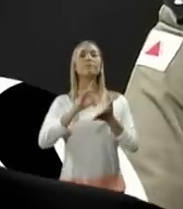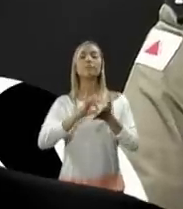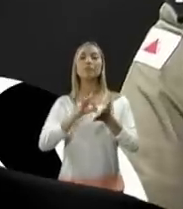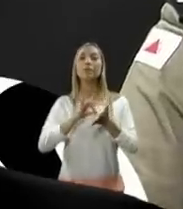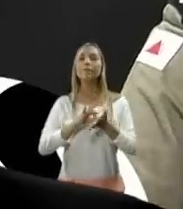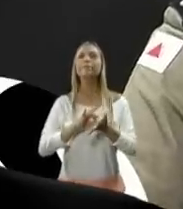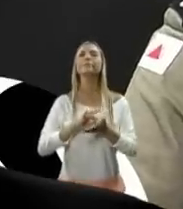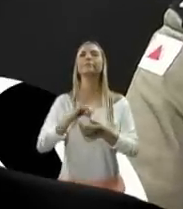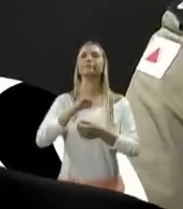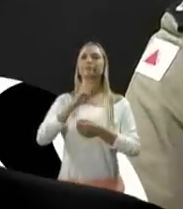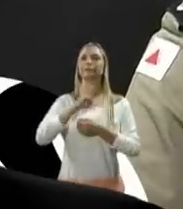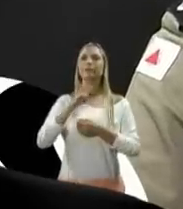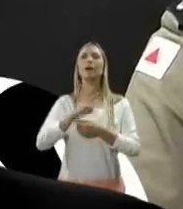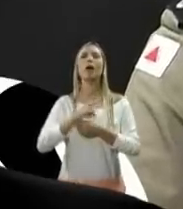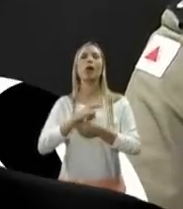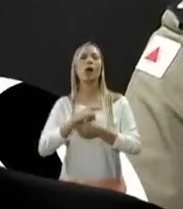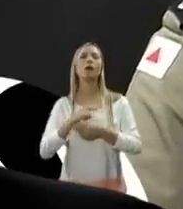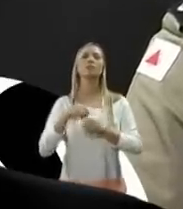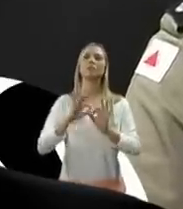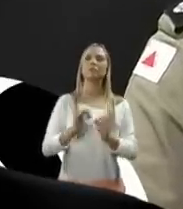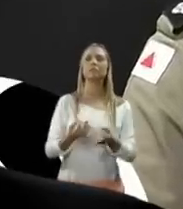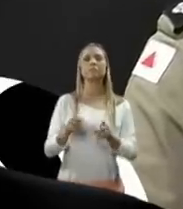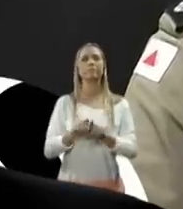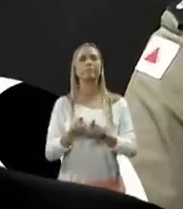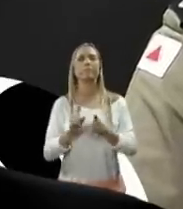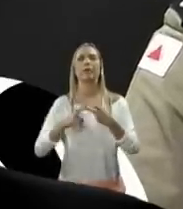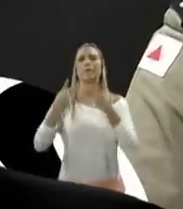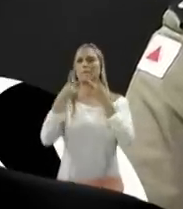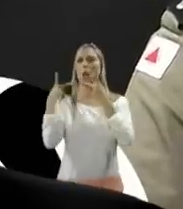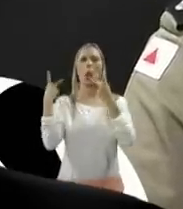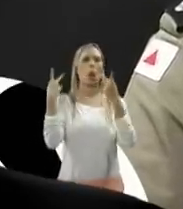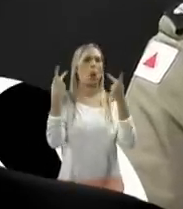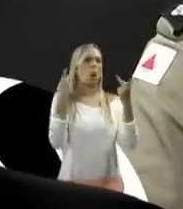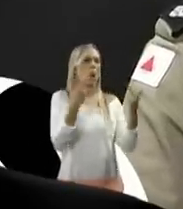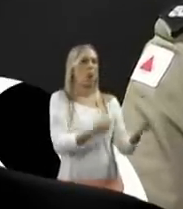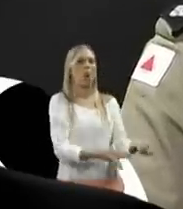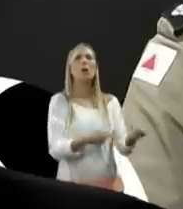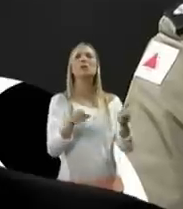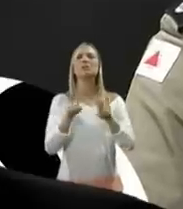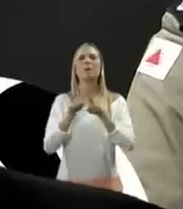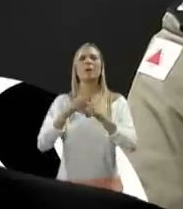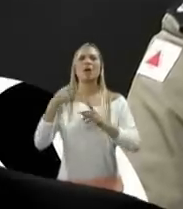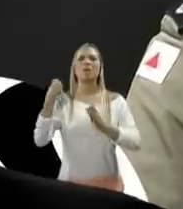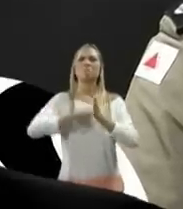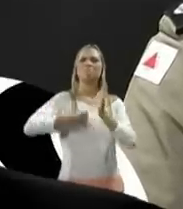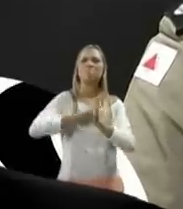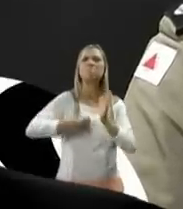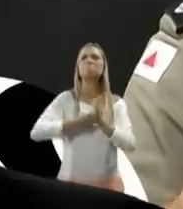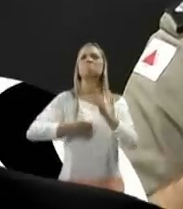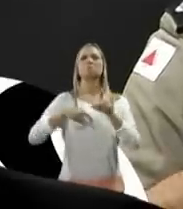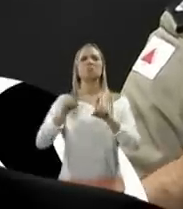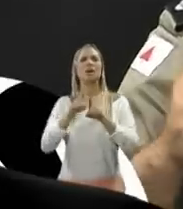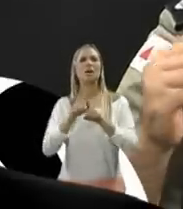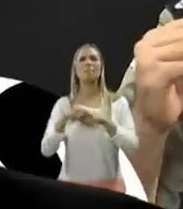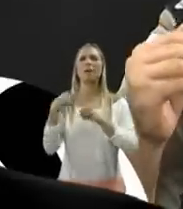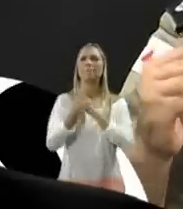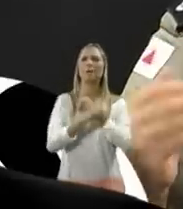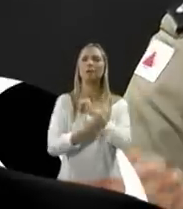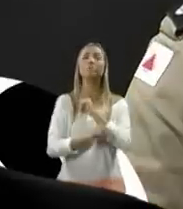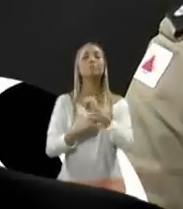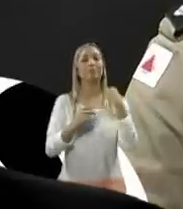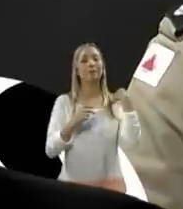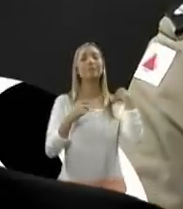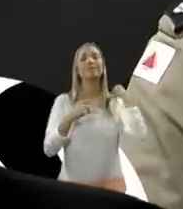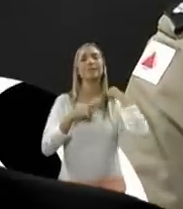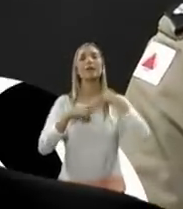de furto simples, de atrito verbal, né, de lesão corporal. São os campeões